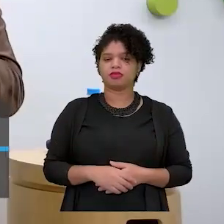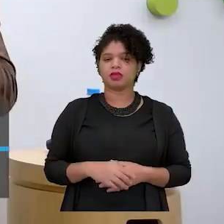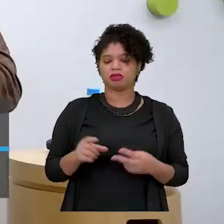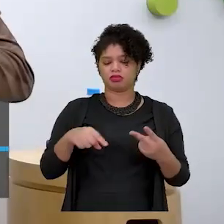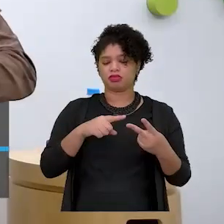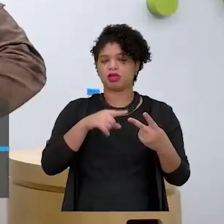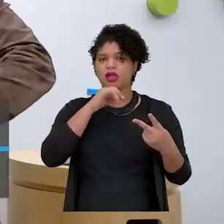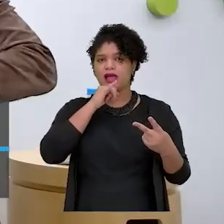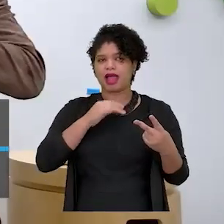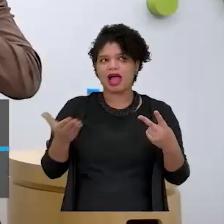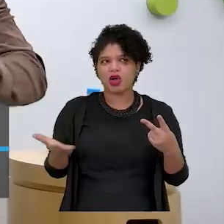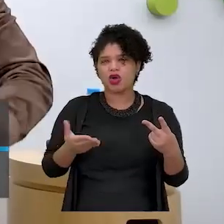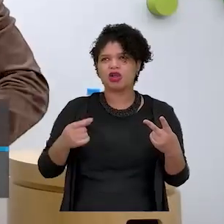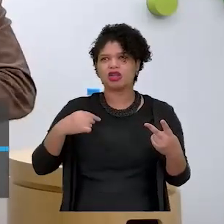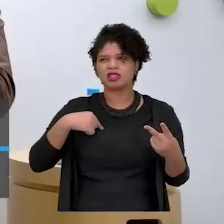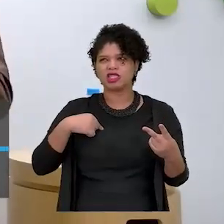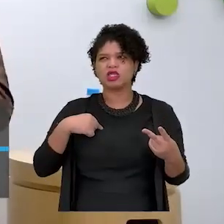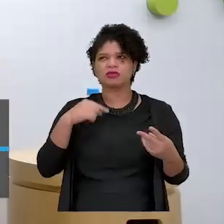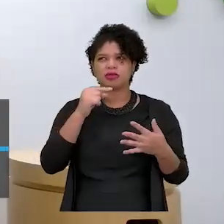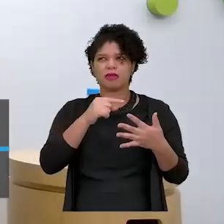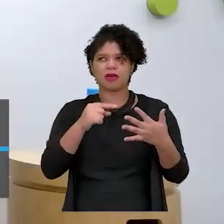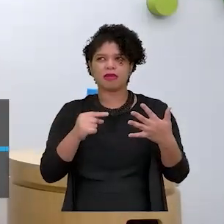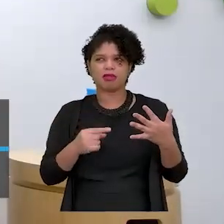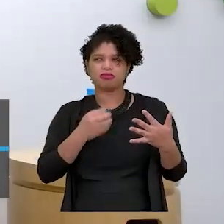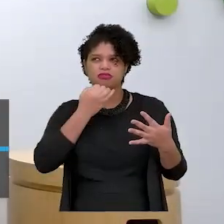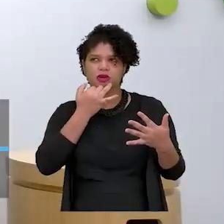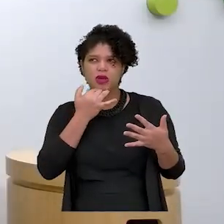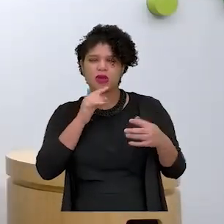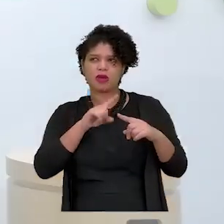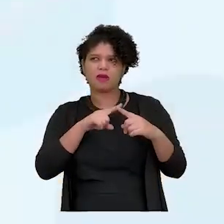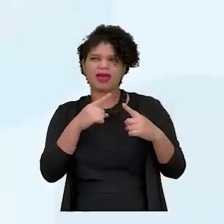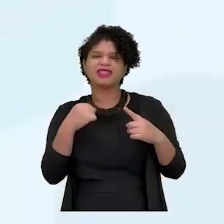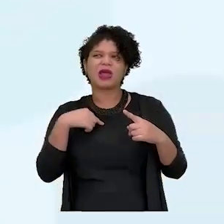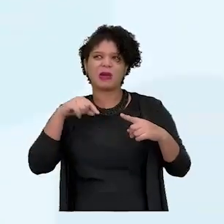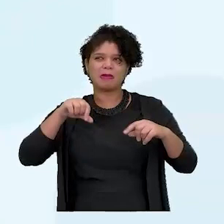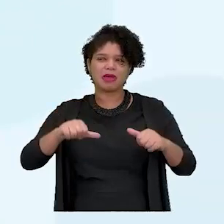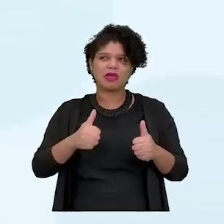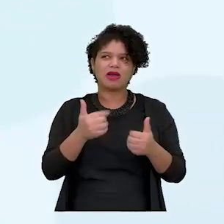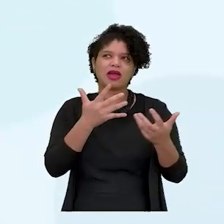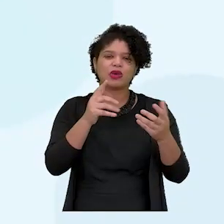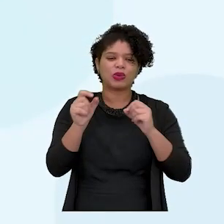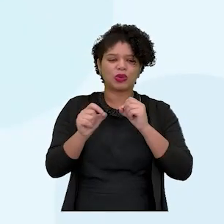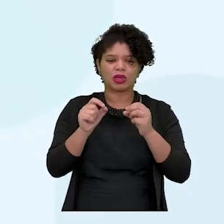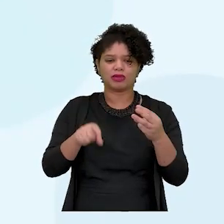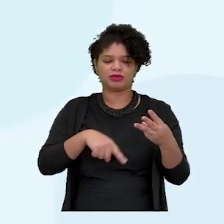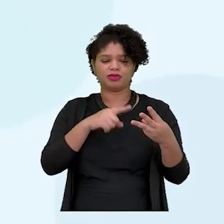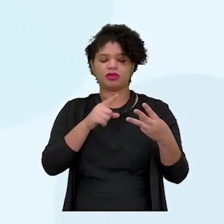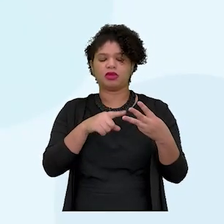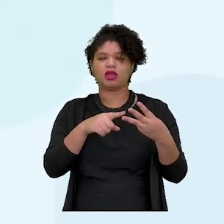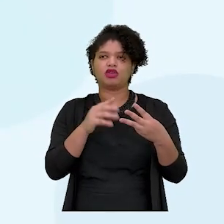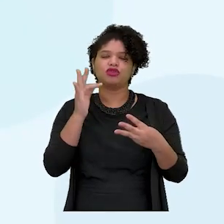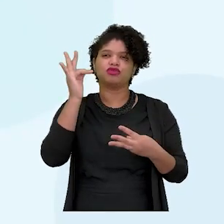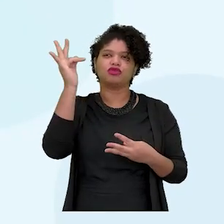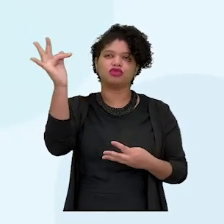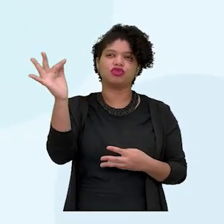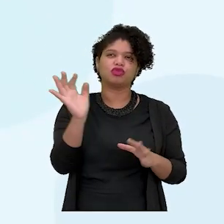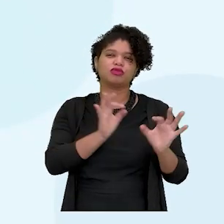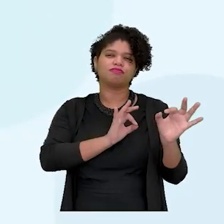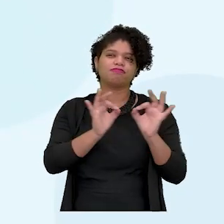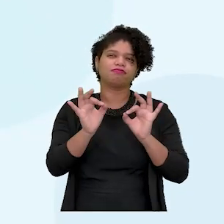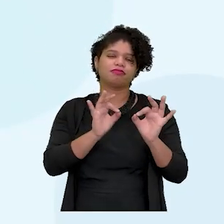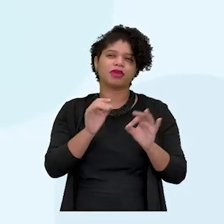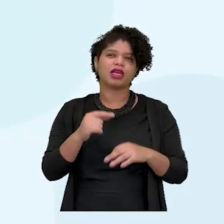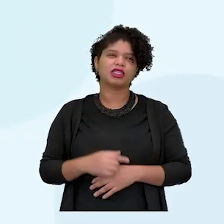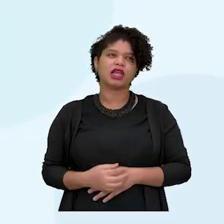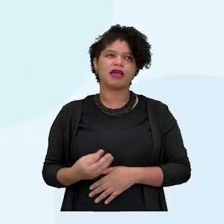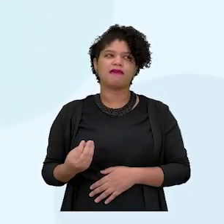tem hoje que você gostaria de melhorar? Quais são meus planos para o futuro da minha vida de estudante? O que